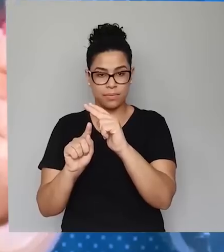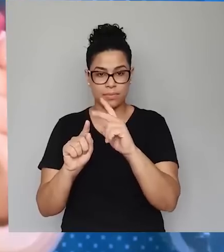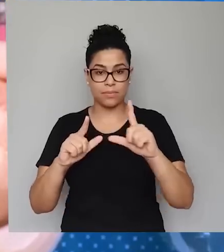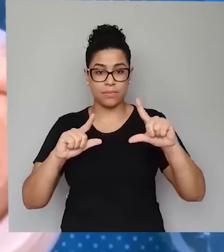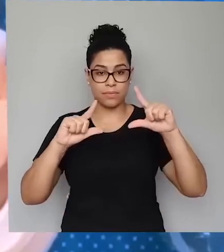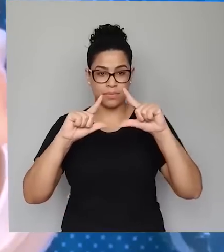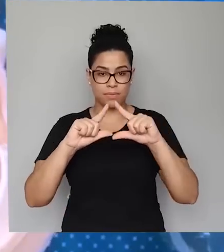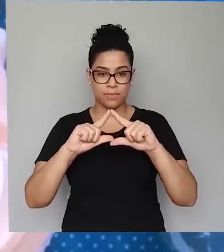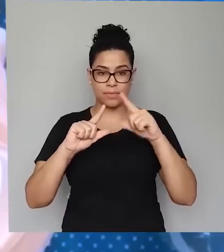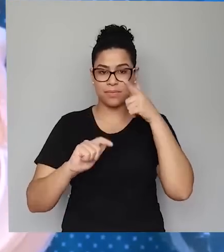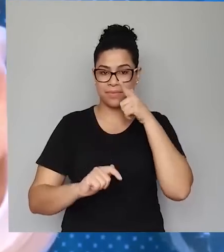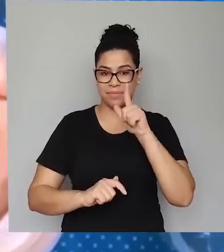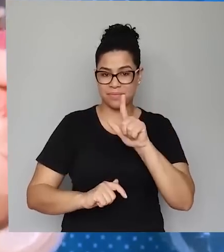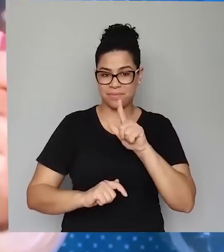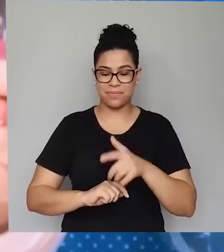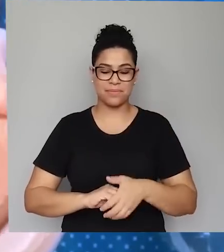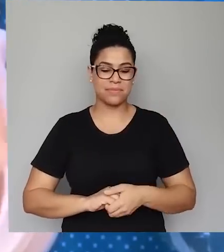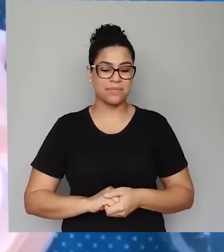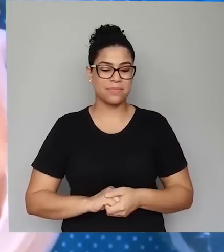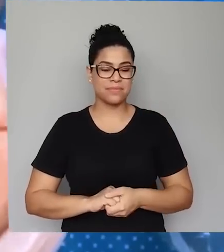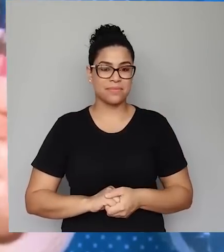percebem?